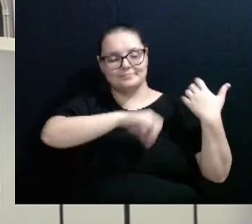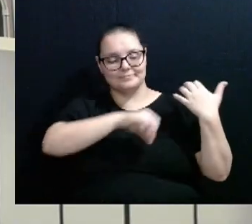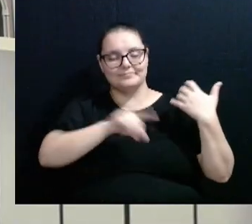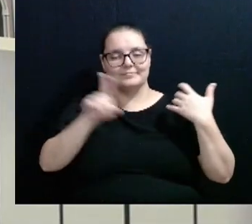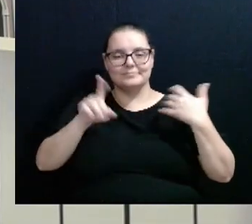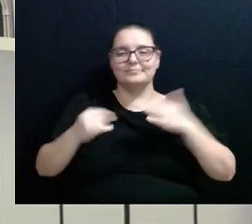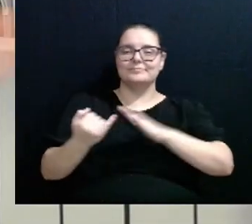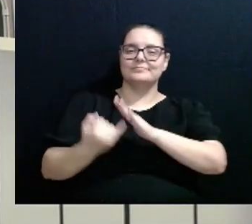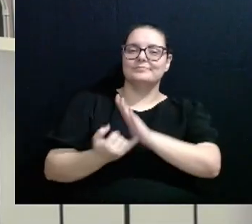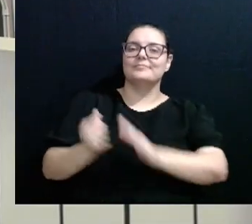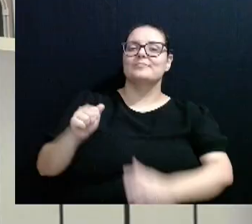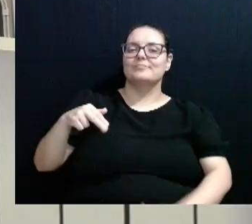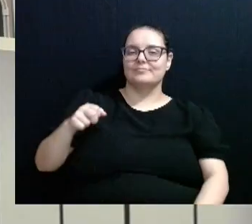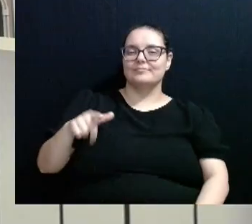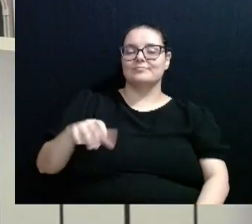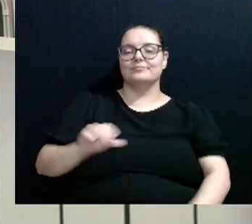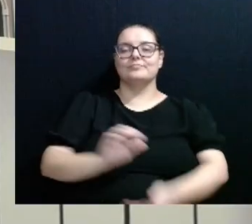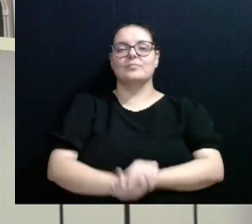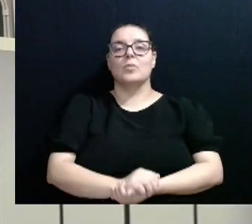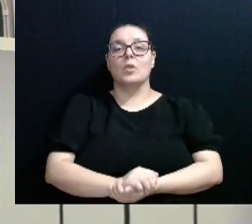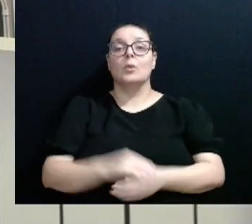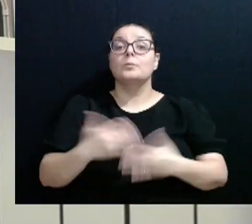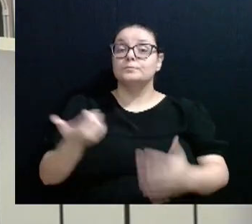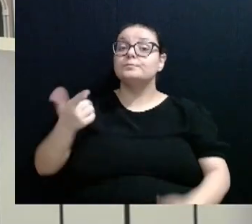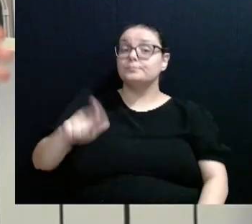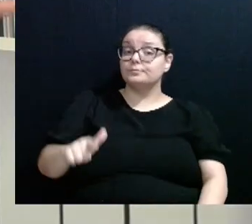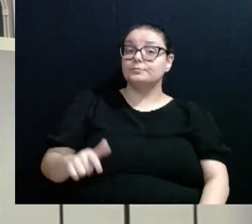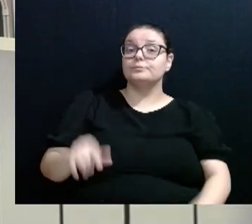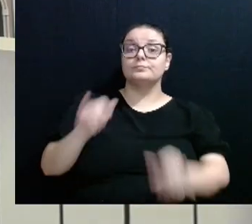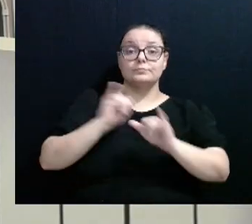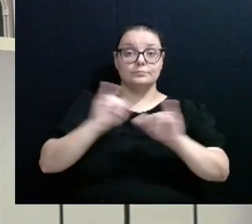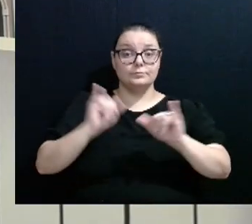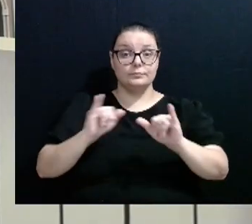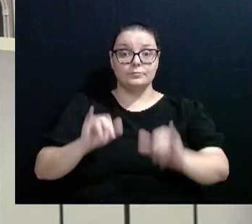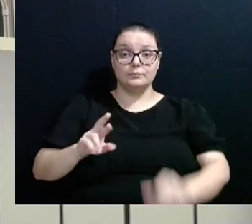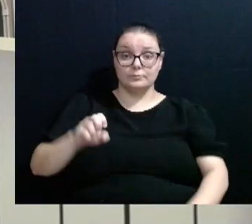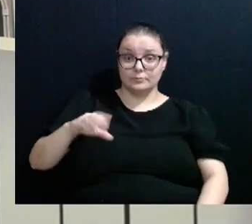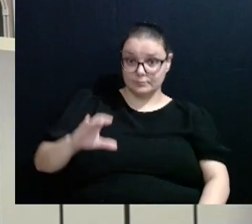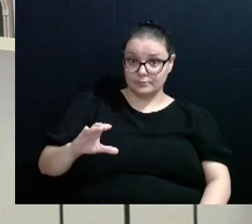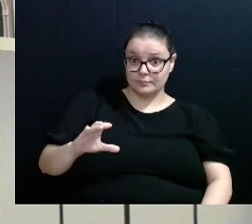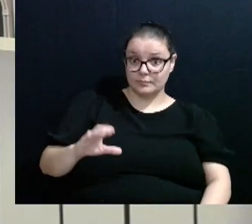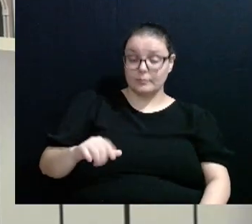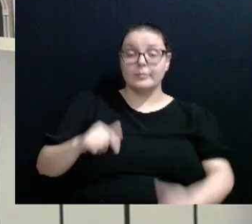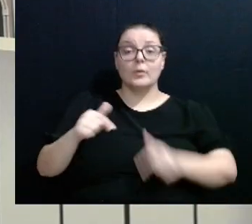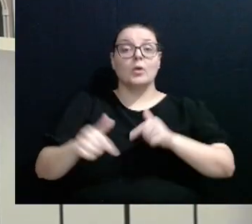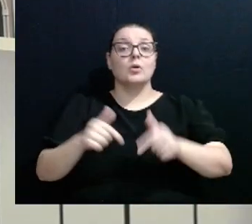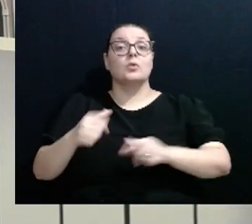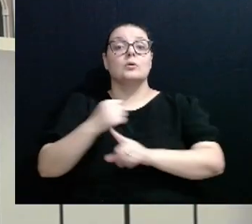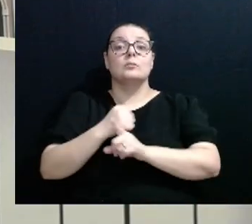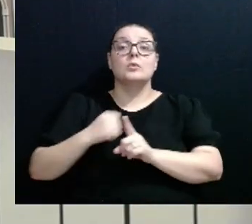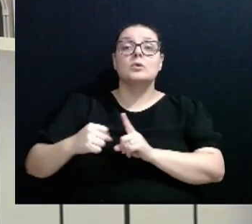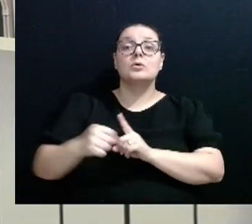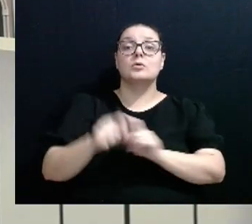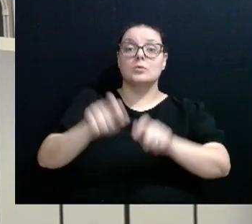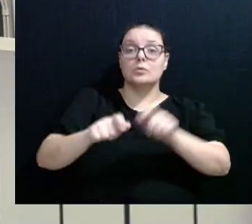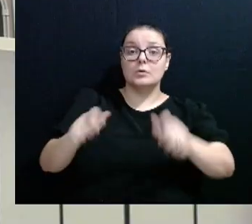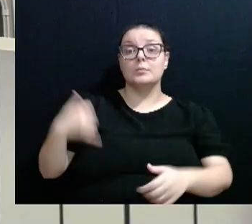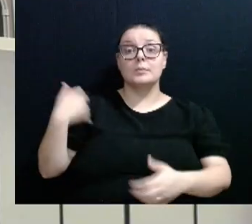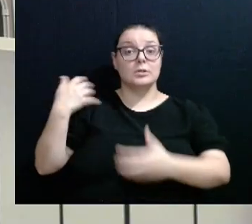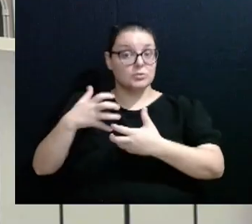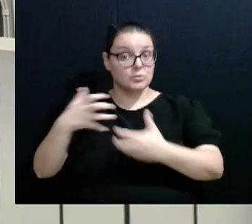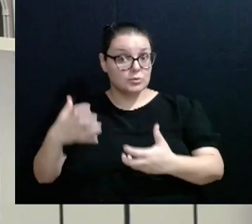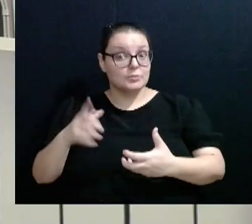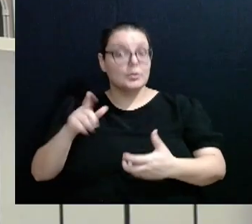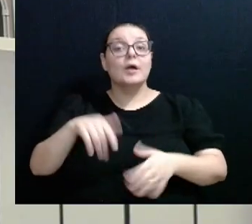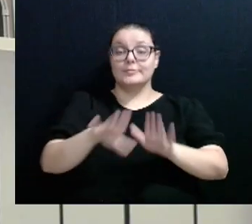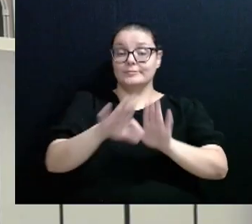Instituto Anelo. Bom, a gente segue aqui com as notícias da metrópole. O trabalho social com pessoas idosas é um programa